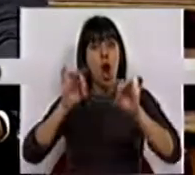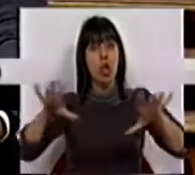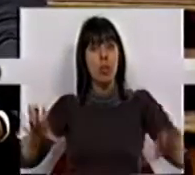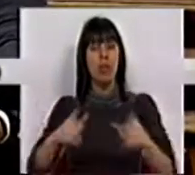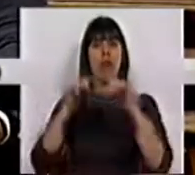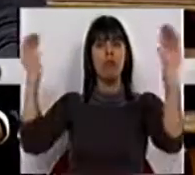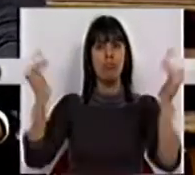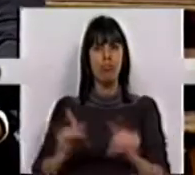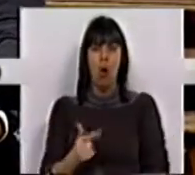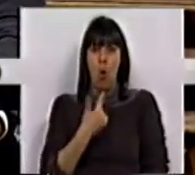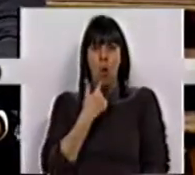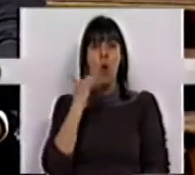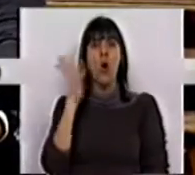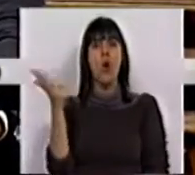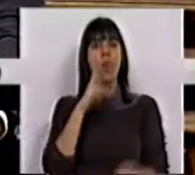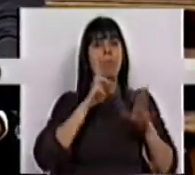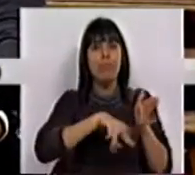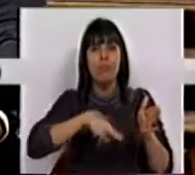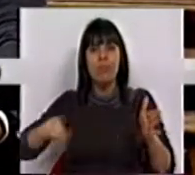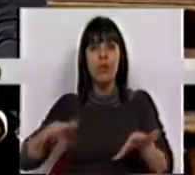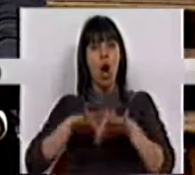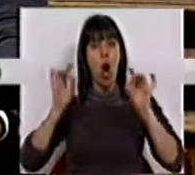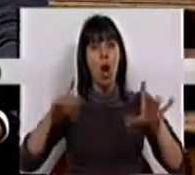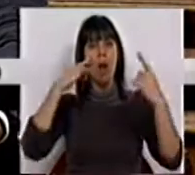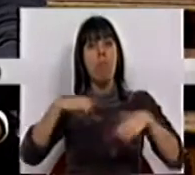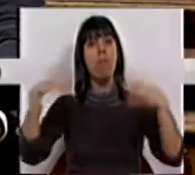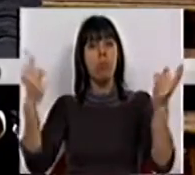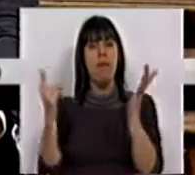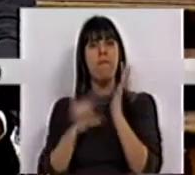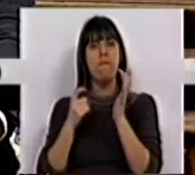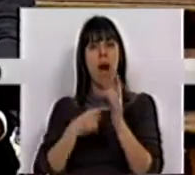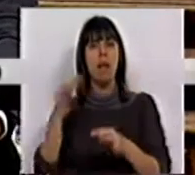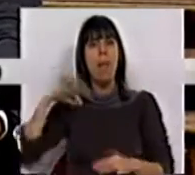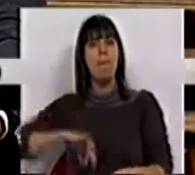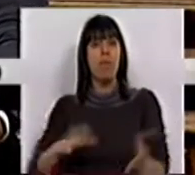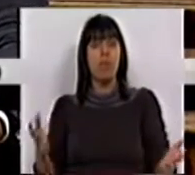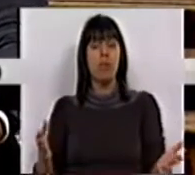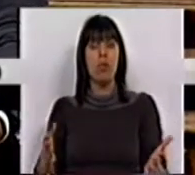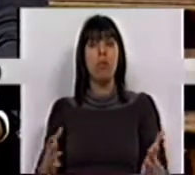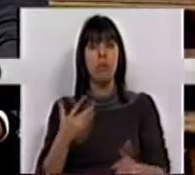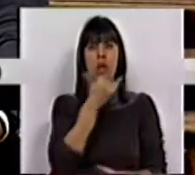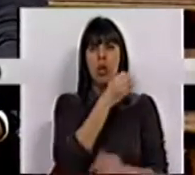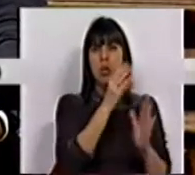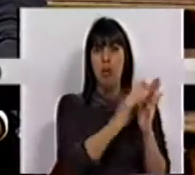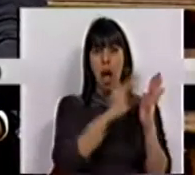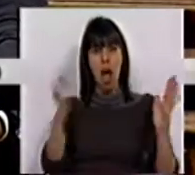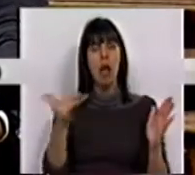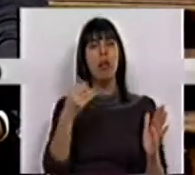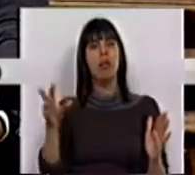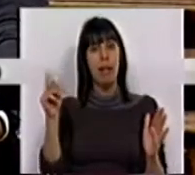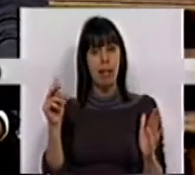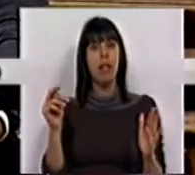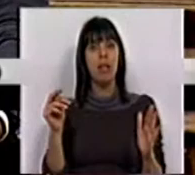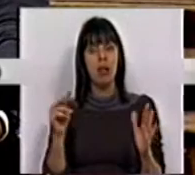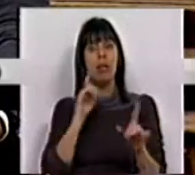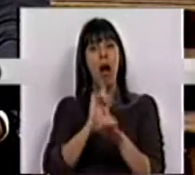hospitalares, na redução drástica do número de camas nos hospitais públicos e na falta de profissionais. Entre 2010 e